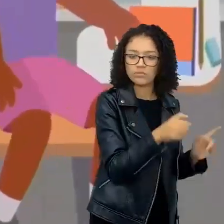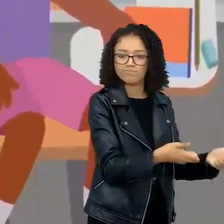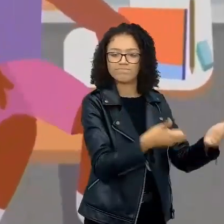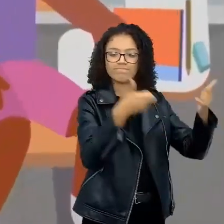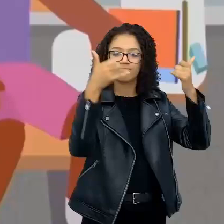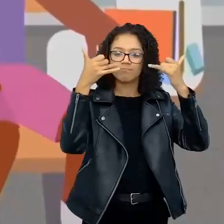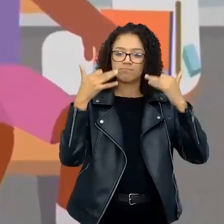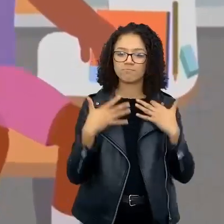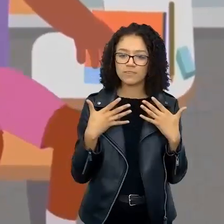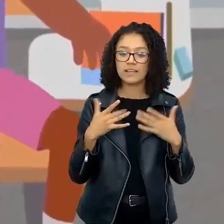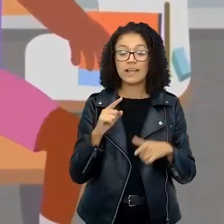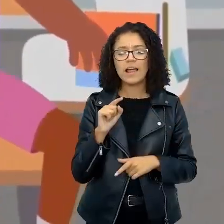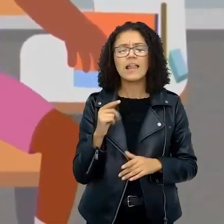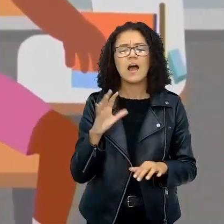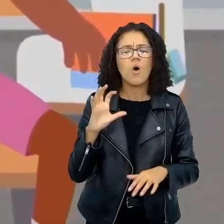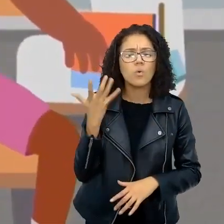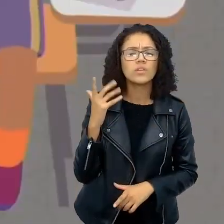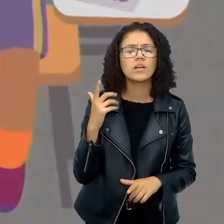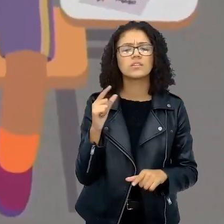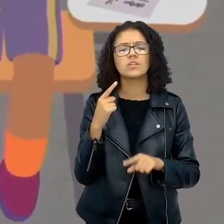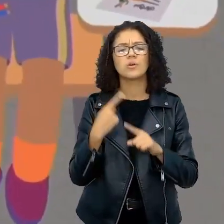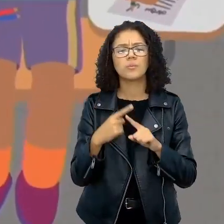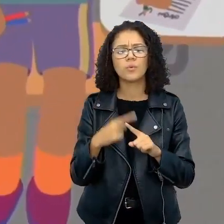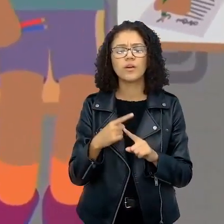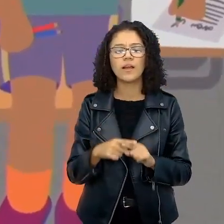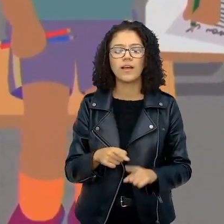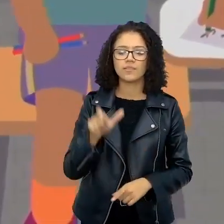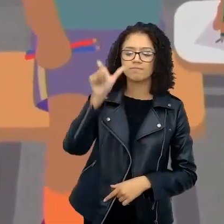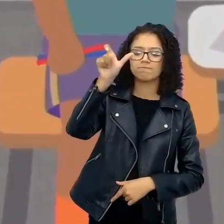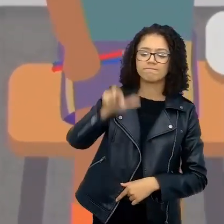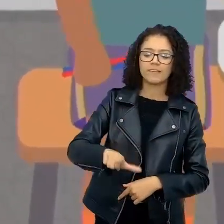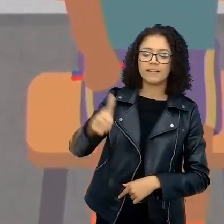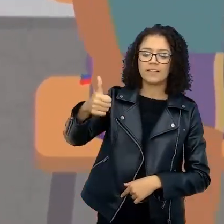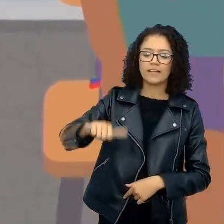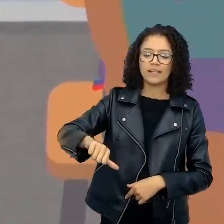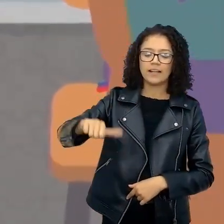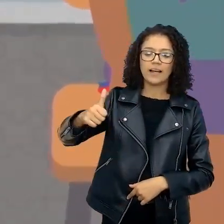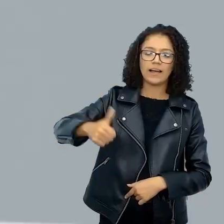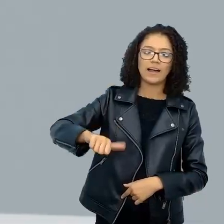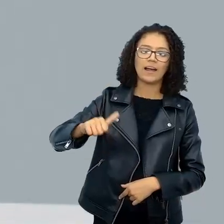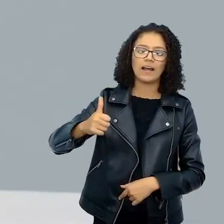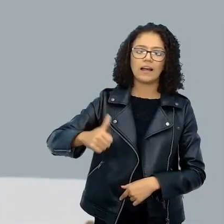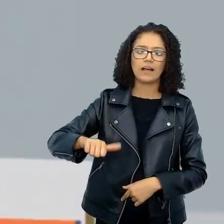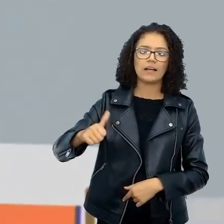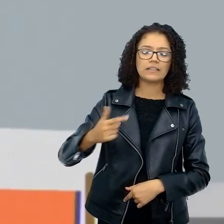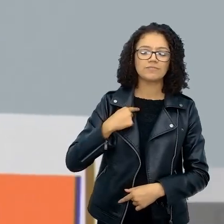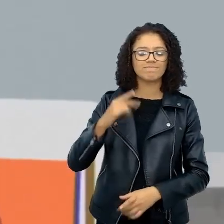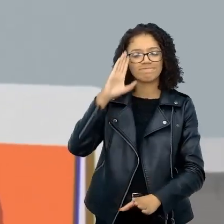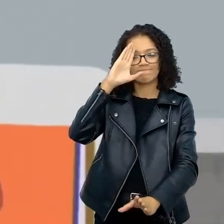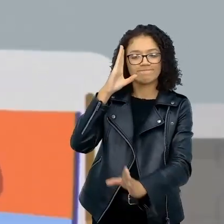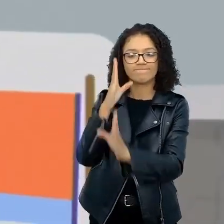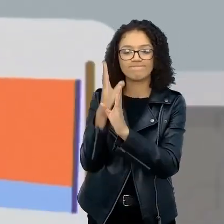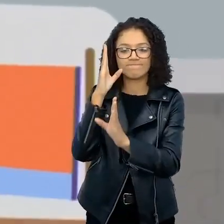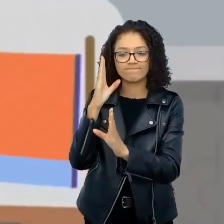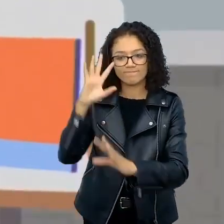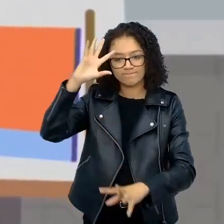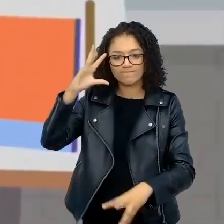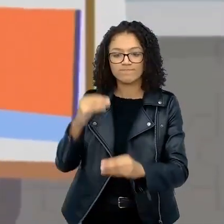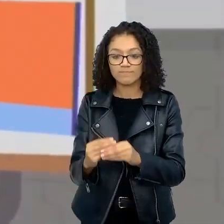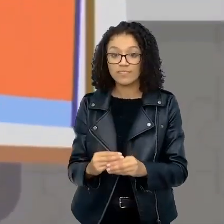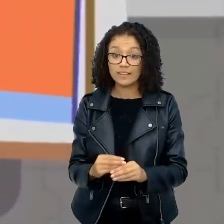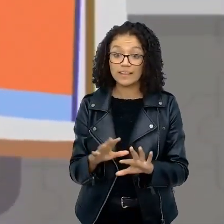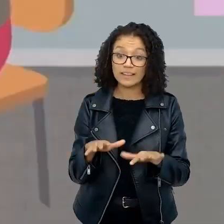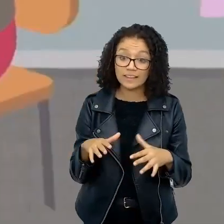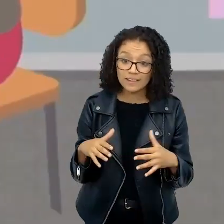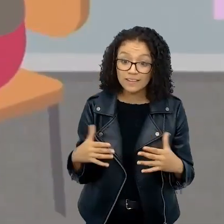adolescente. Isso pode ocorrer porque o professor encontrou sinais que evidenciam uma situação de violência ou abuso. A ciência sobre o fato